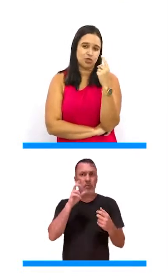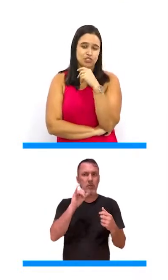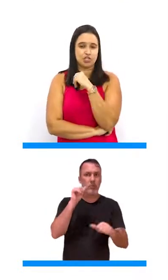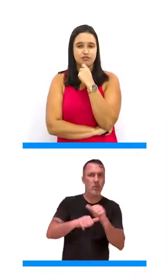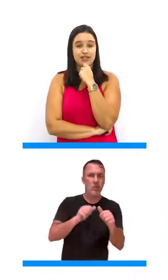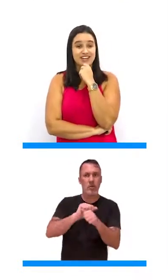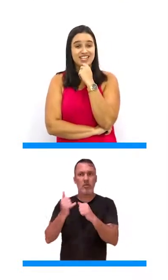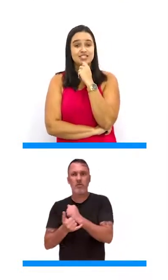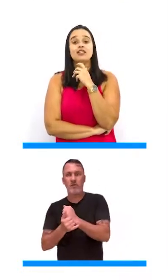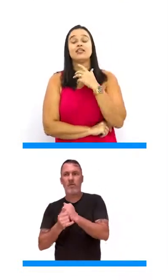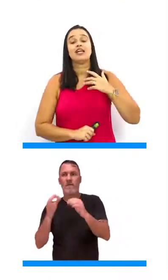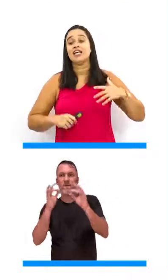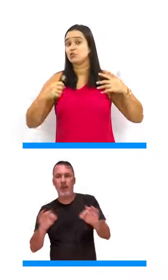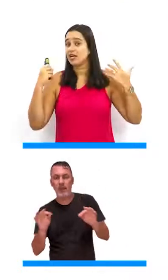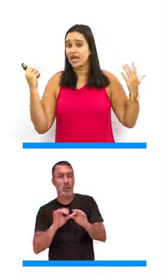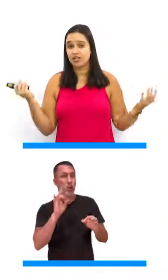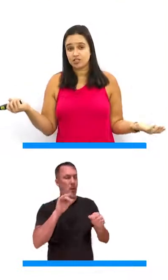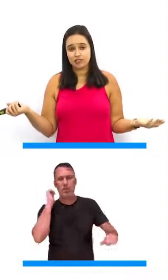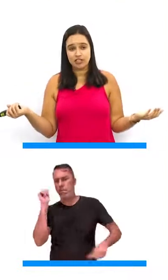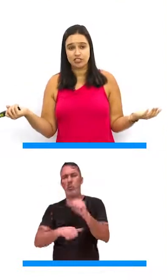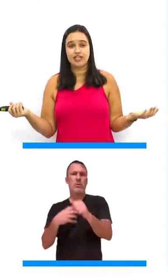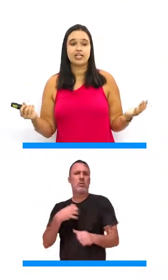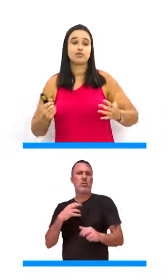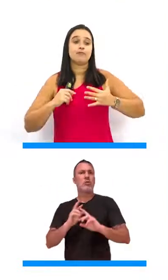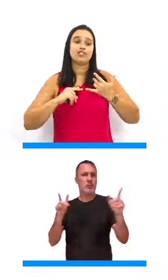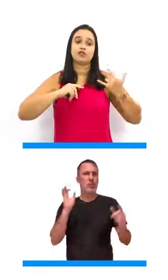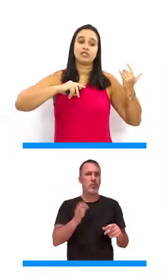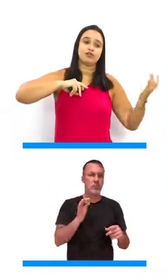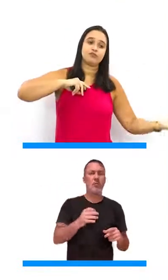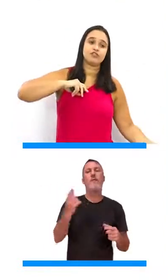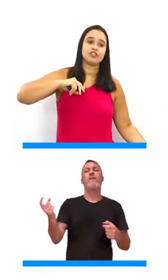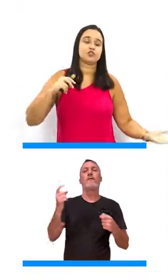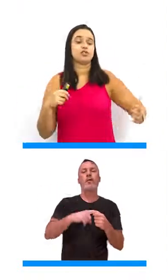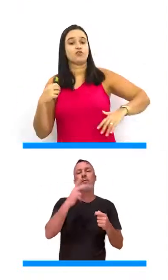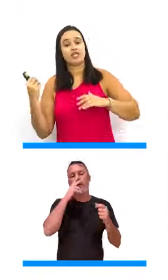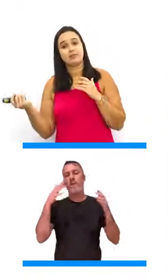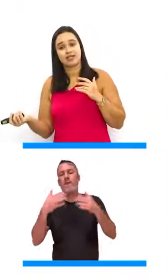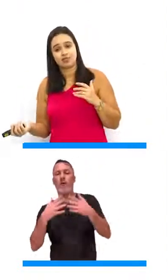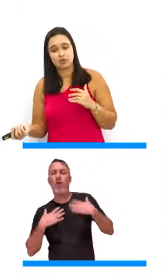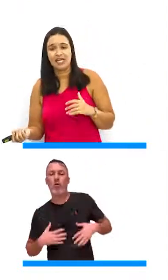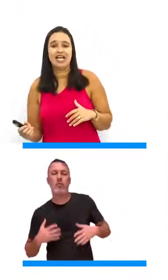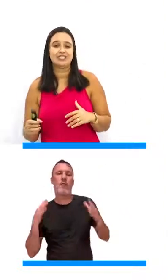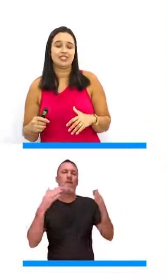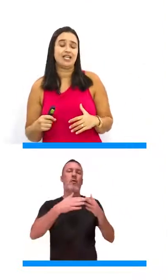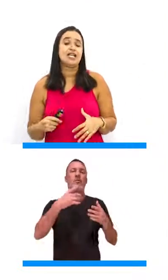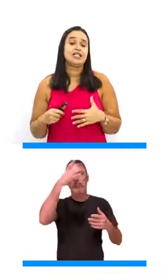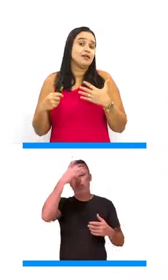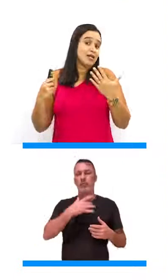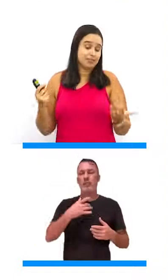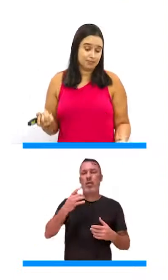alteração do adjetivo na frase traz uma carga de significado diferente, mais voltada para o físico, mais voltada para a questão do caráter,